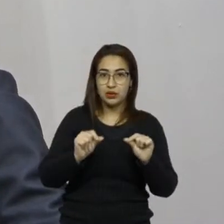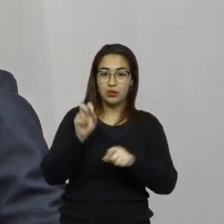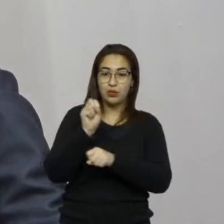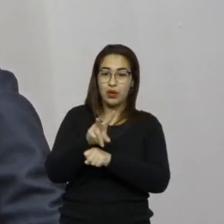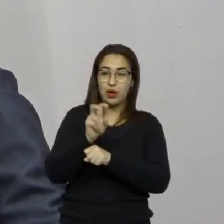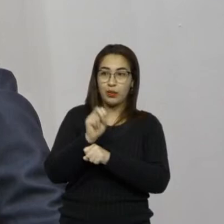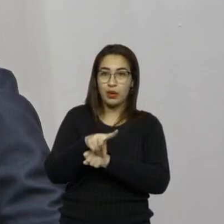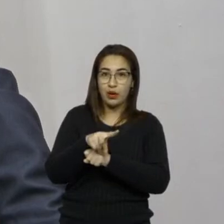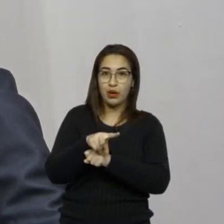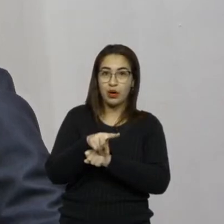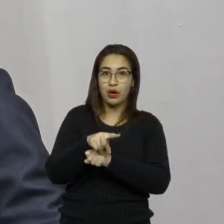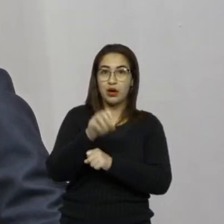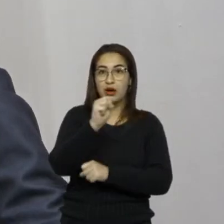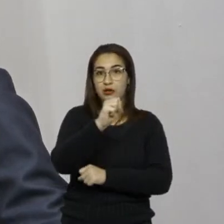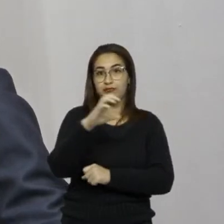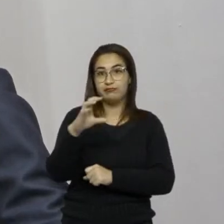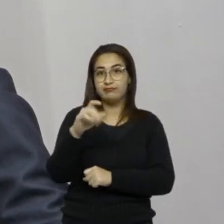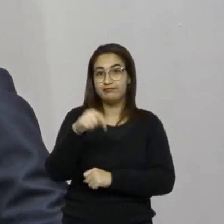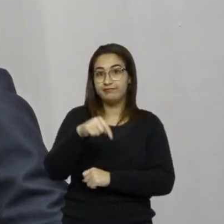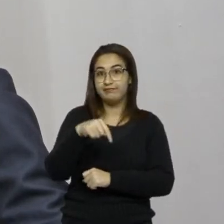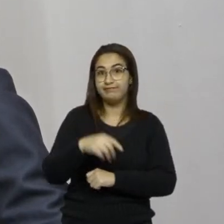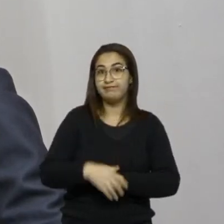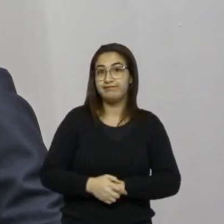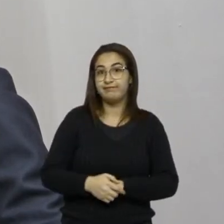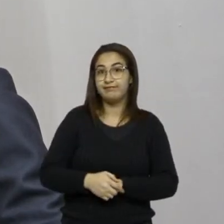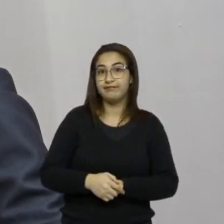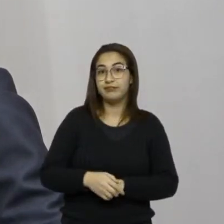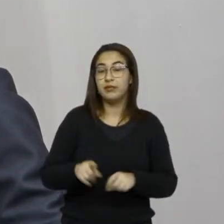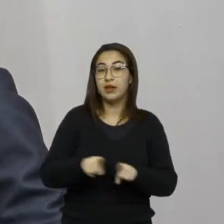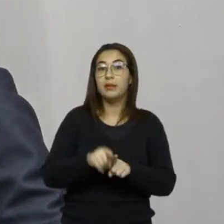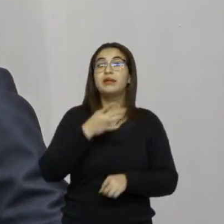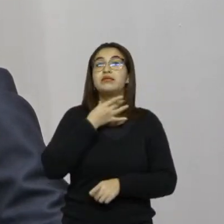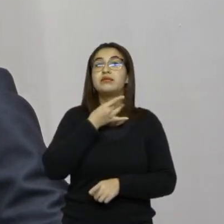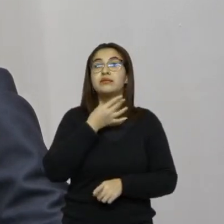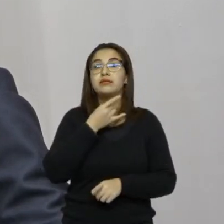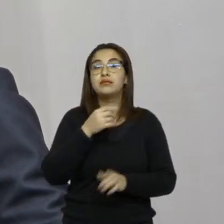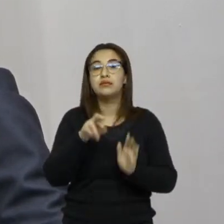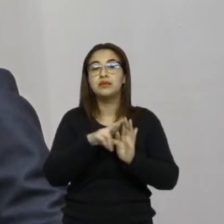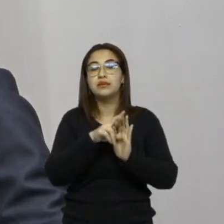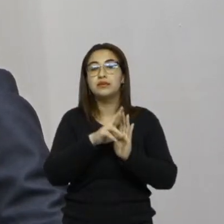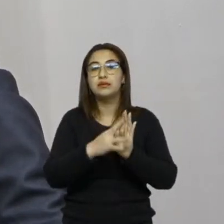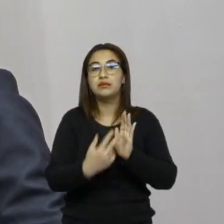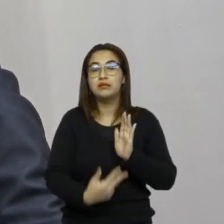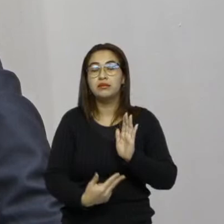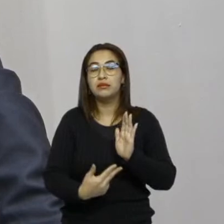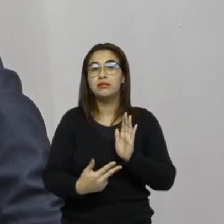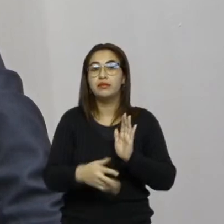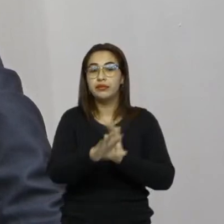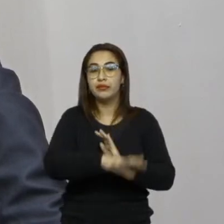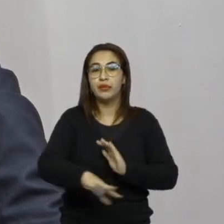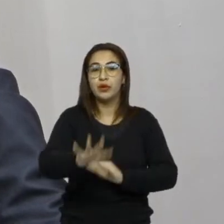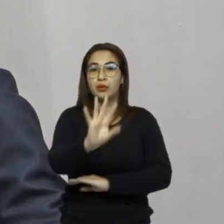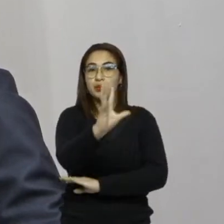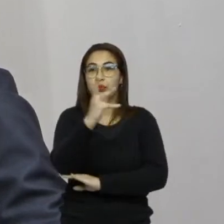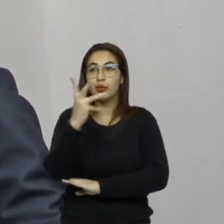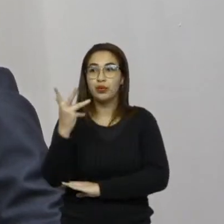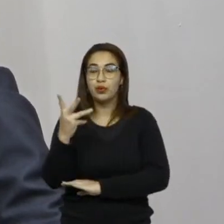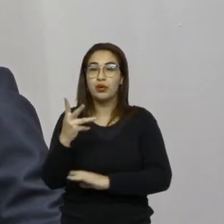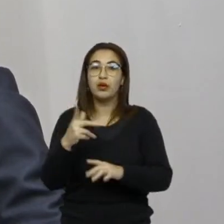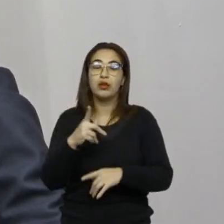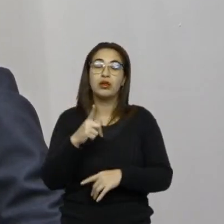Né? Valdir Cobalcini também, relator na Comissão do Meio Ambiente. Né? E, portanto, nós temos,